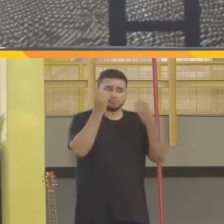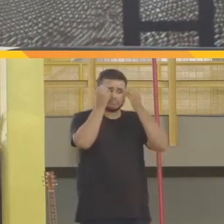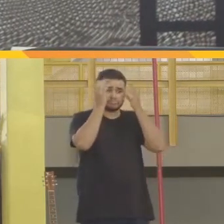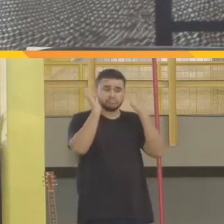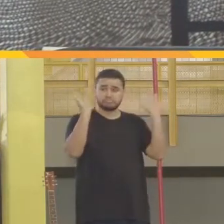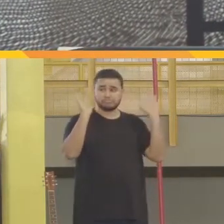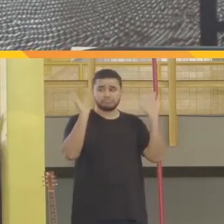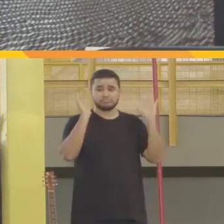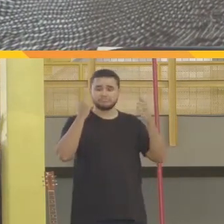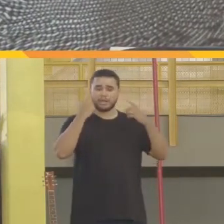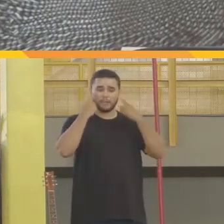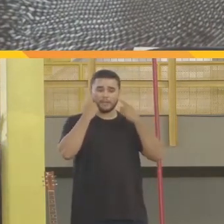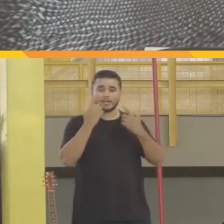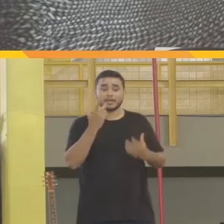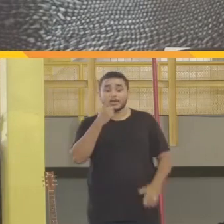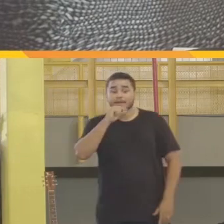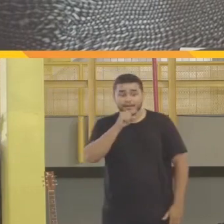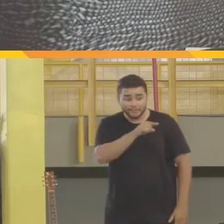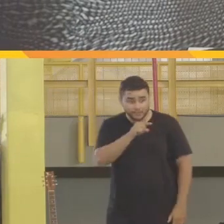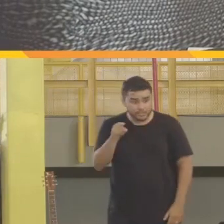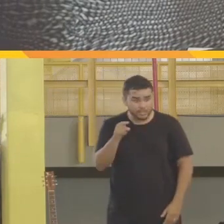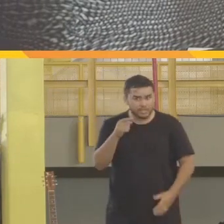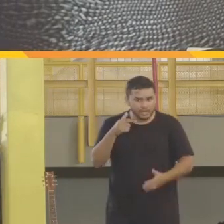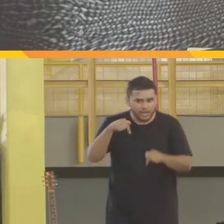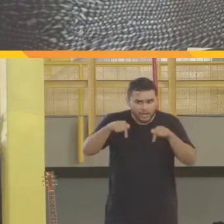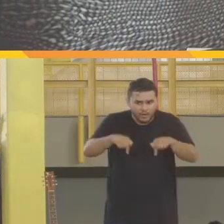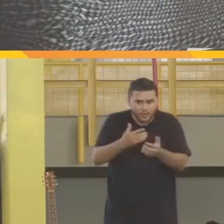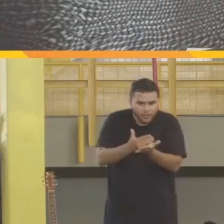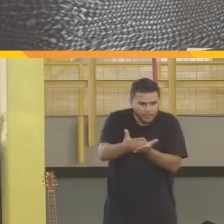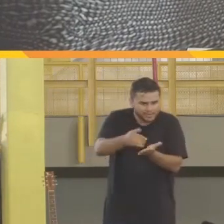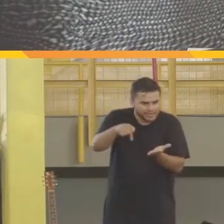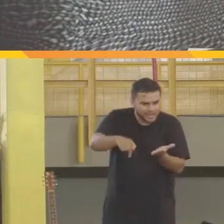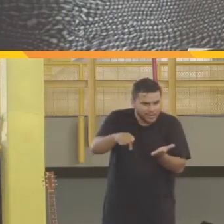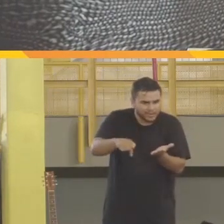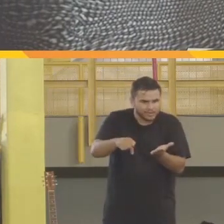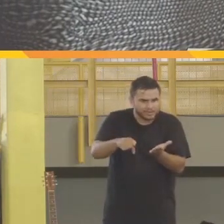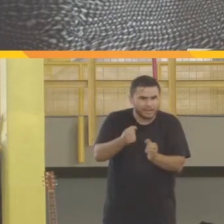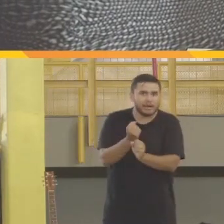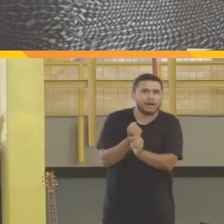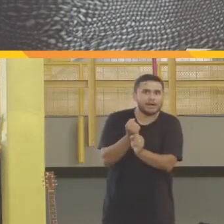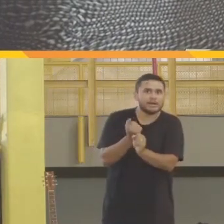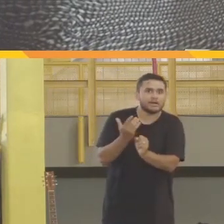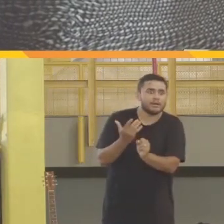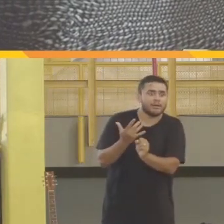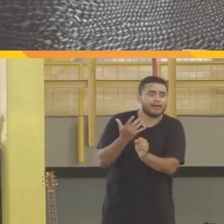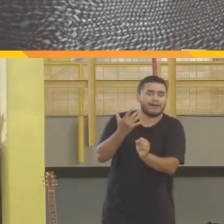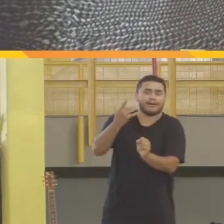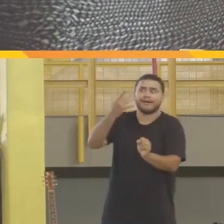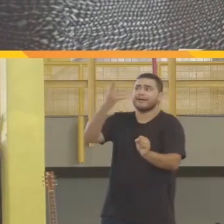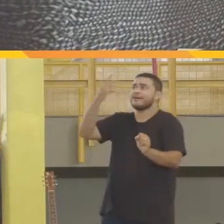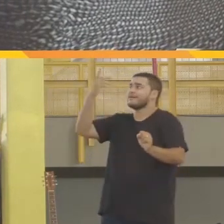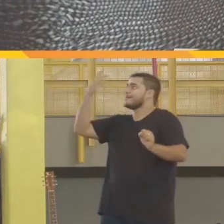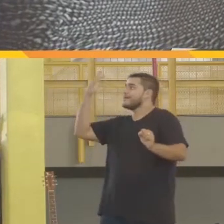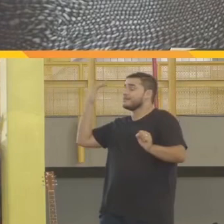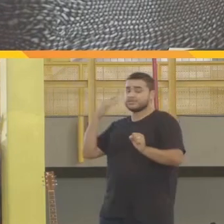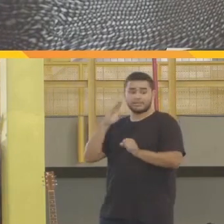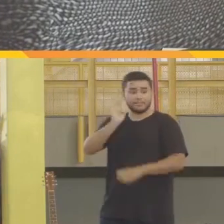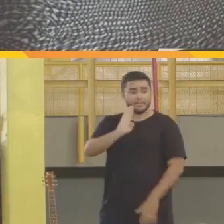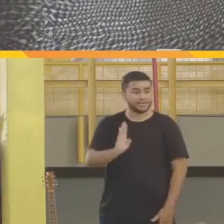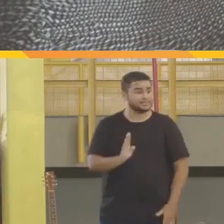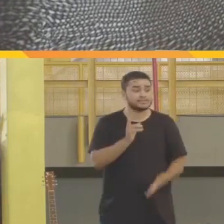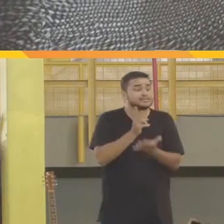hoje. Isso foi fundado hoje no Brasil? Não, isso é